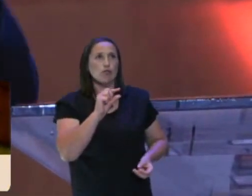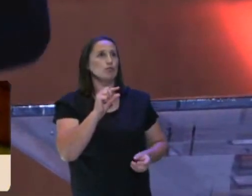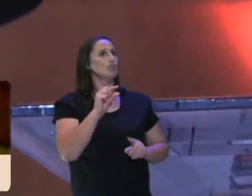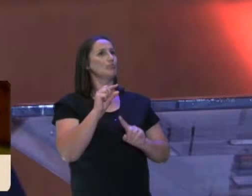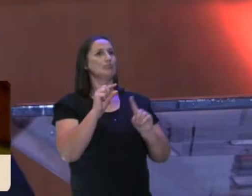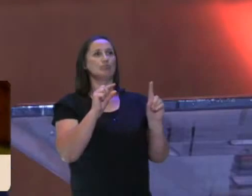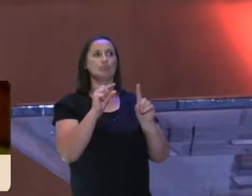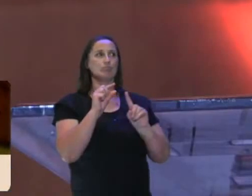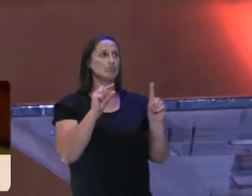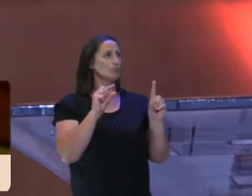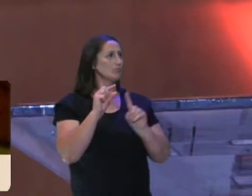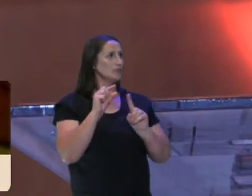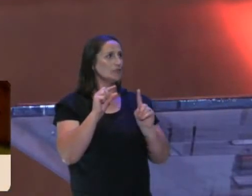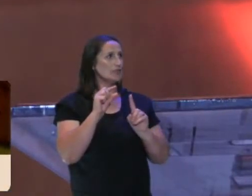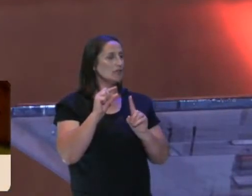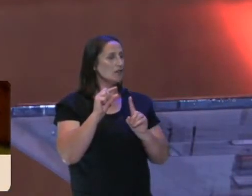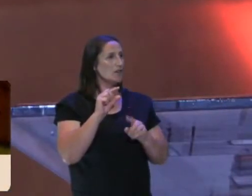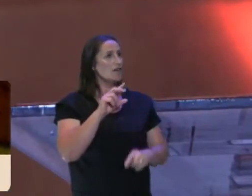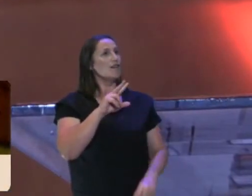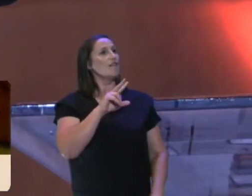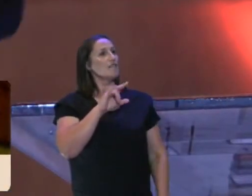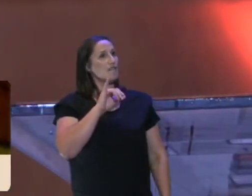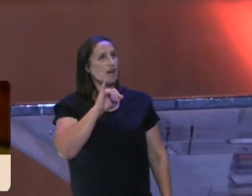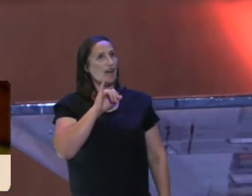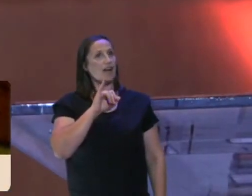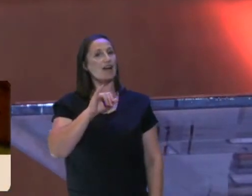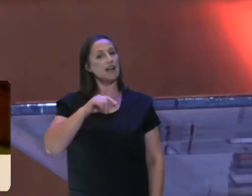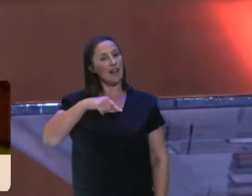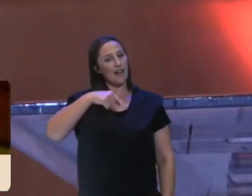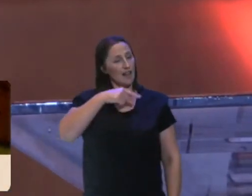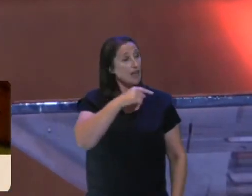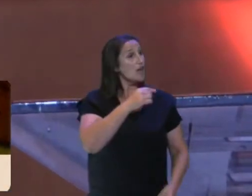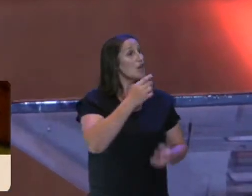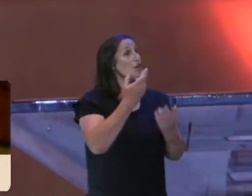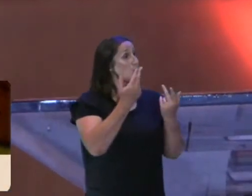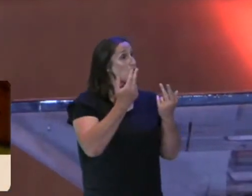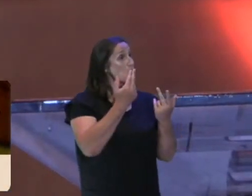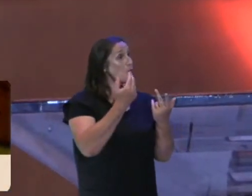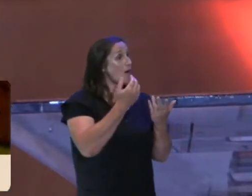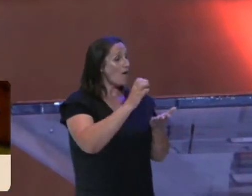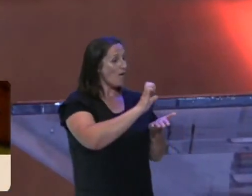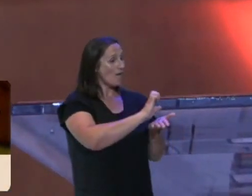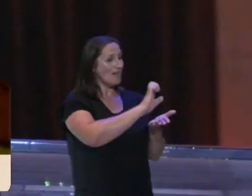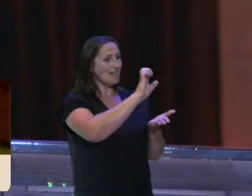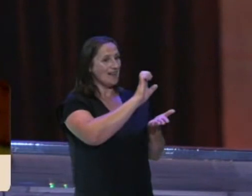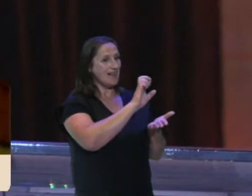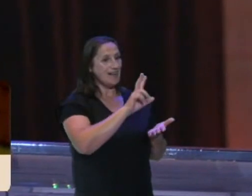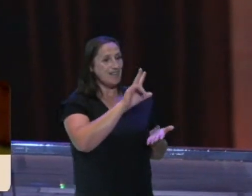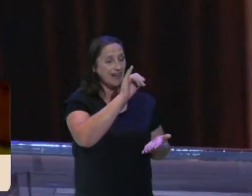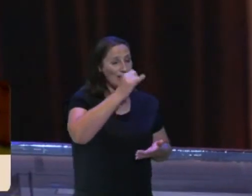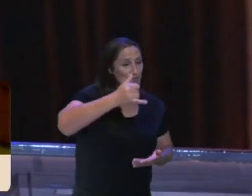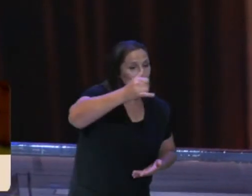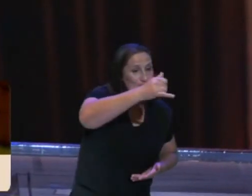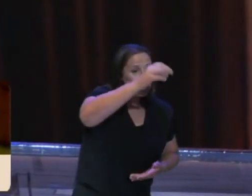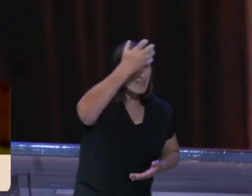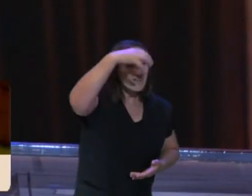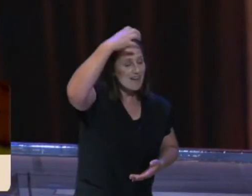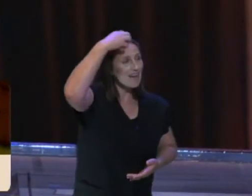dizer: vai ungir o rei Azael na Síria. Você vai dizer: misericórdia,